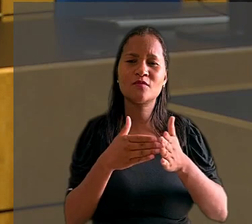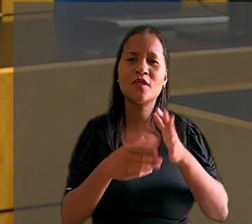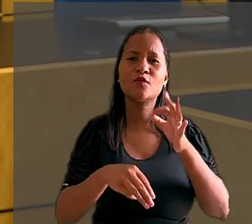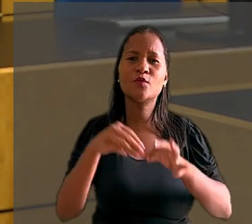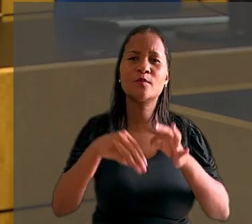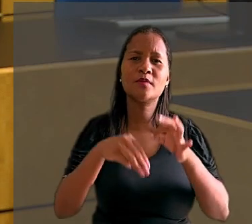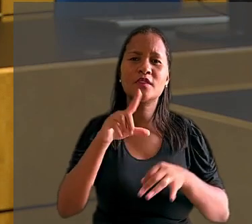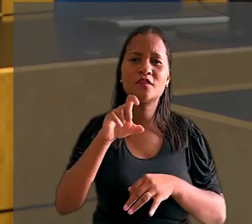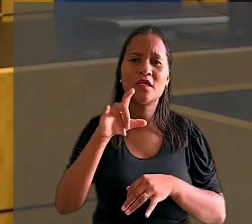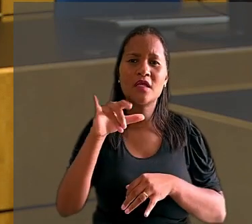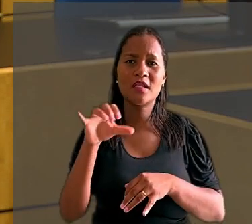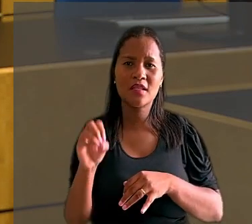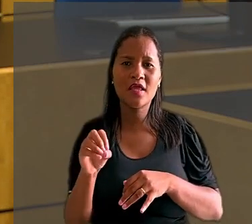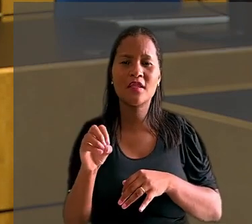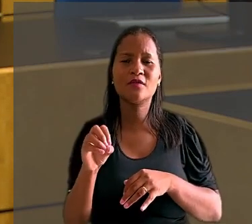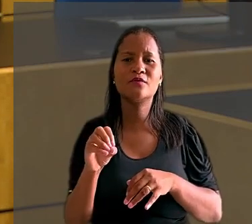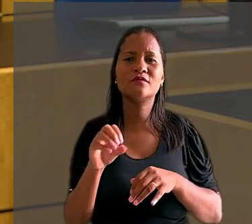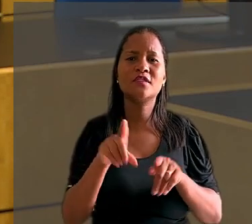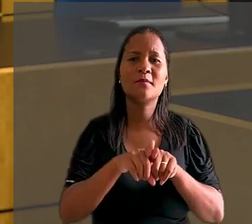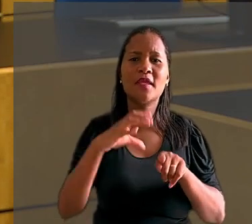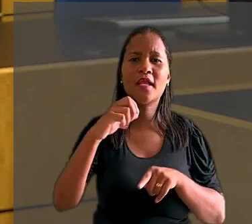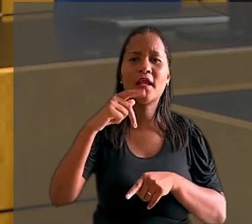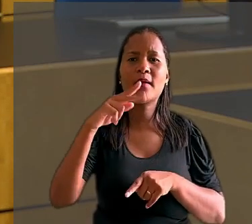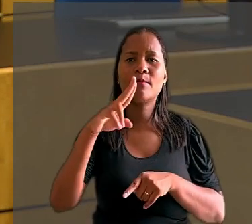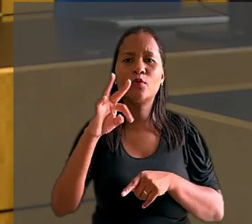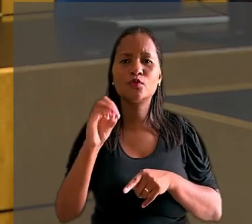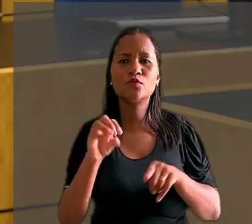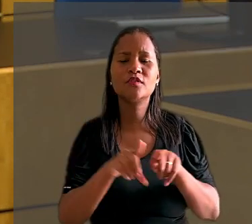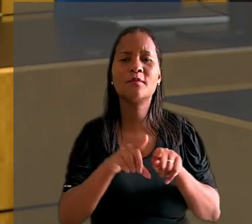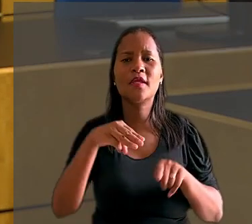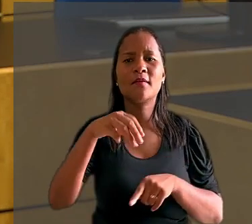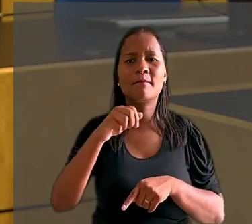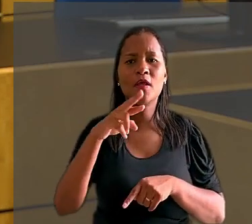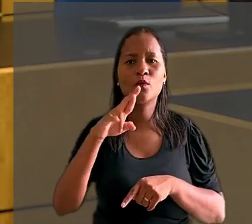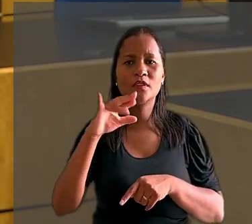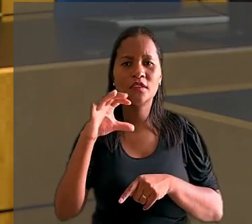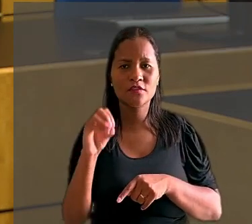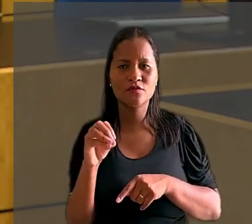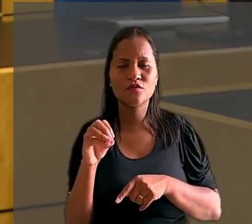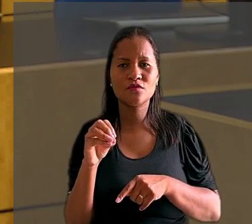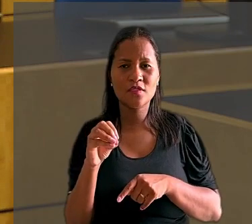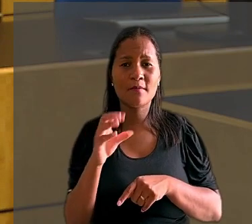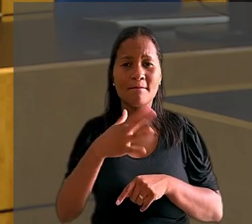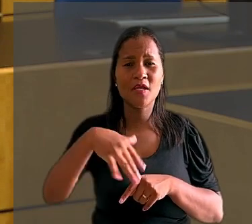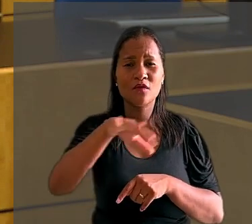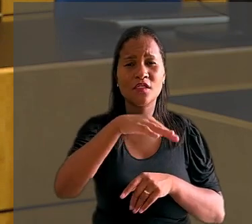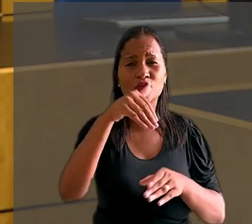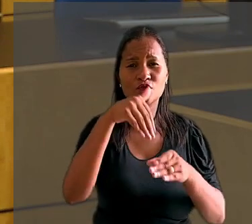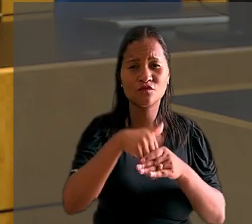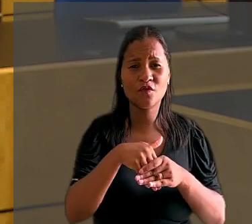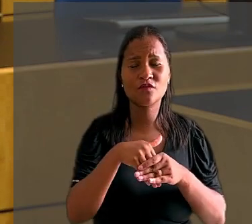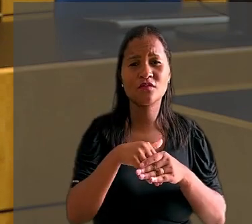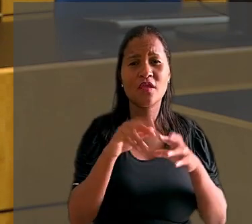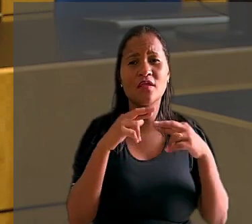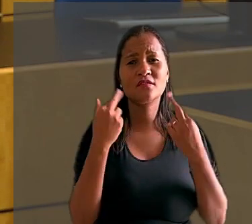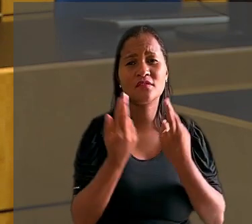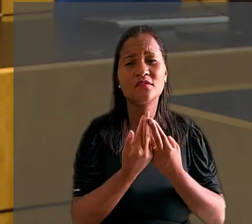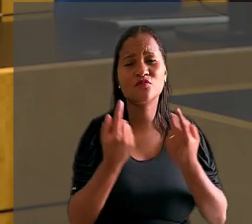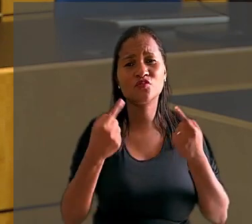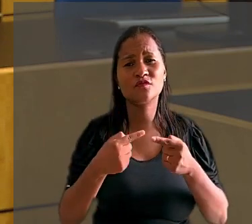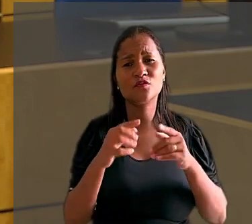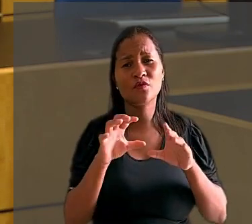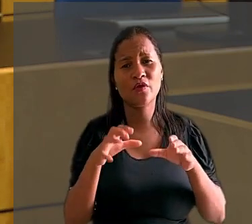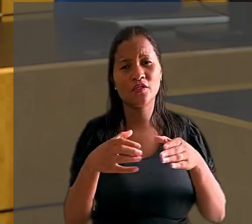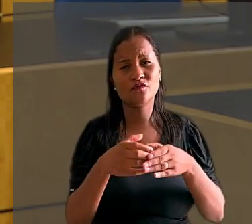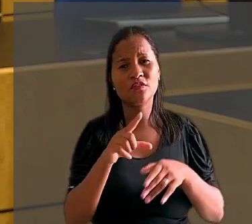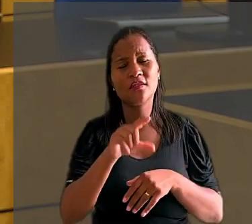impedimento os ministros Lélio Bentes Correia, Caputo Bastos e Maurício Godinho Delgado. Por maioria dos votos, a seção de